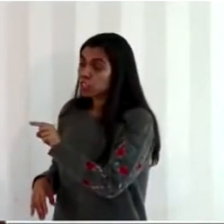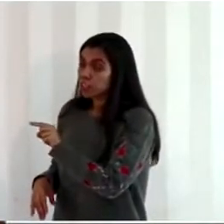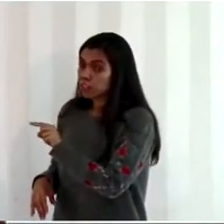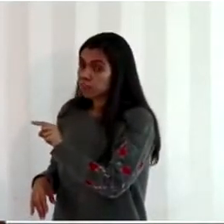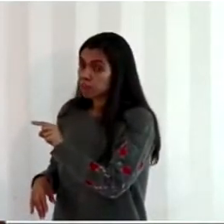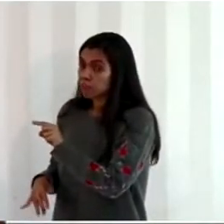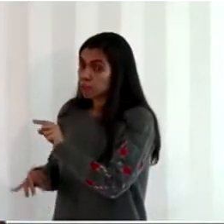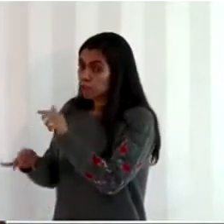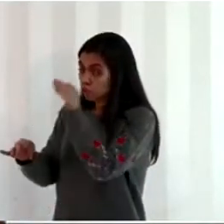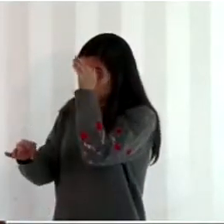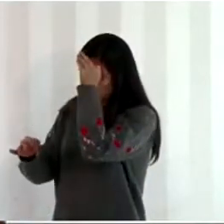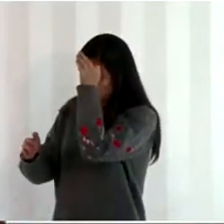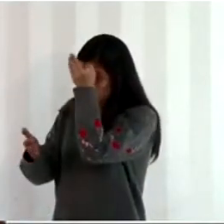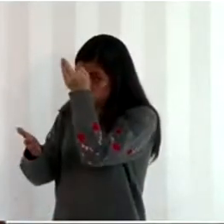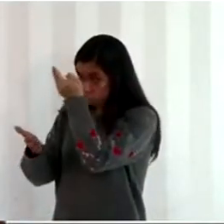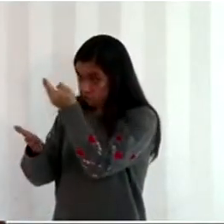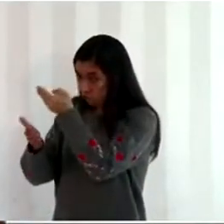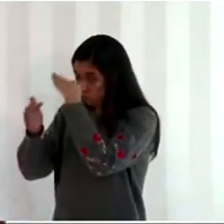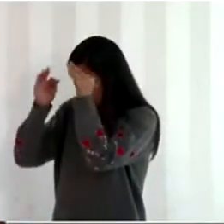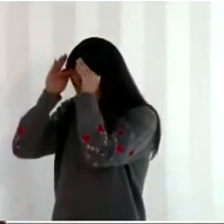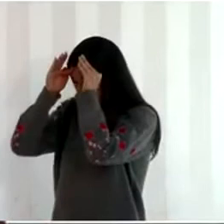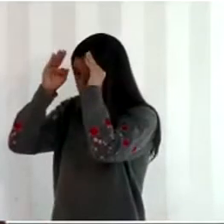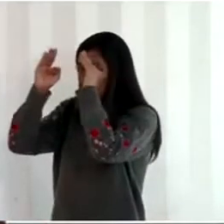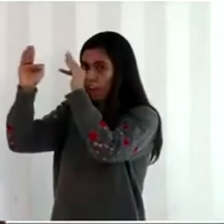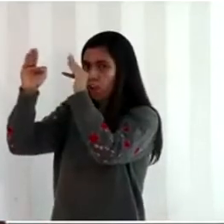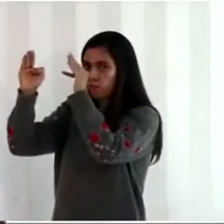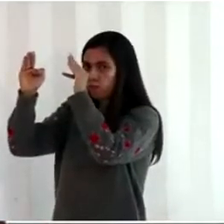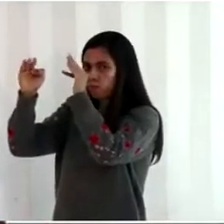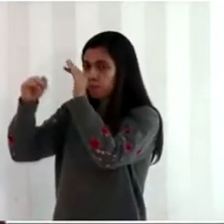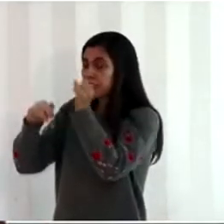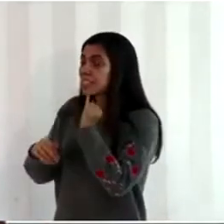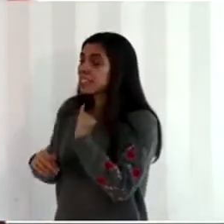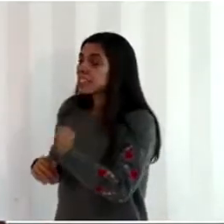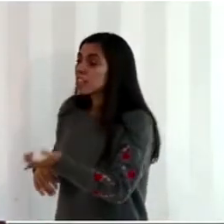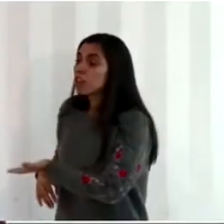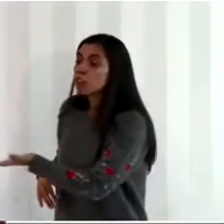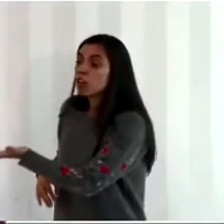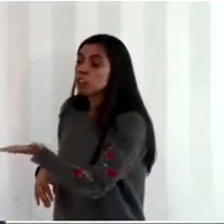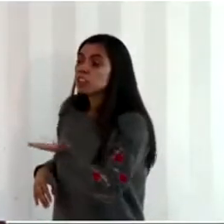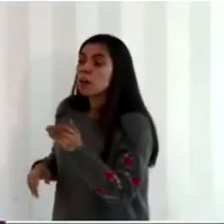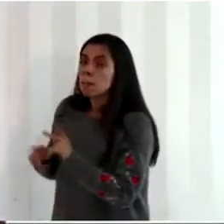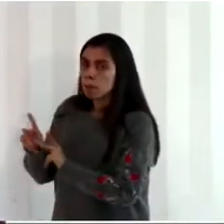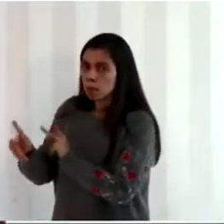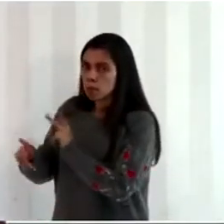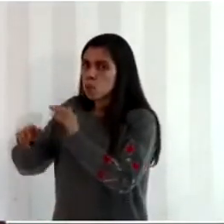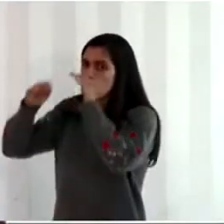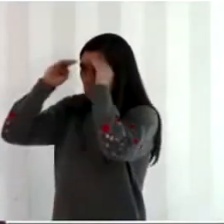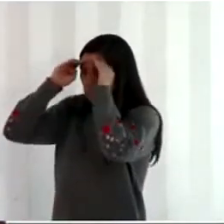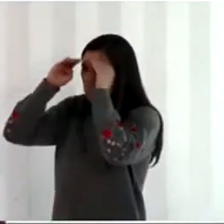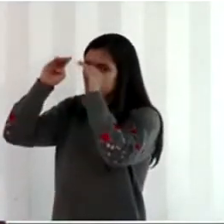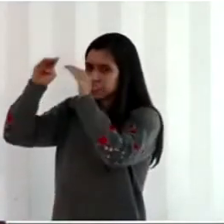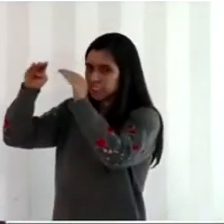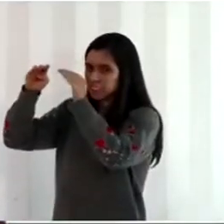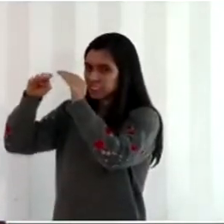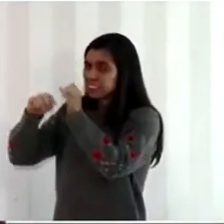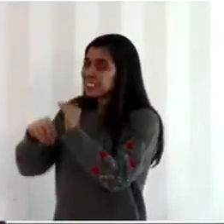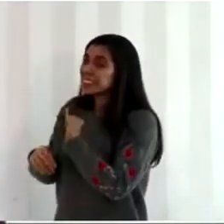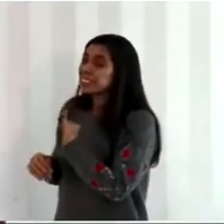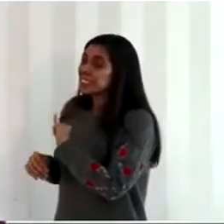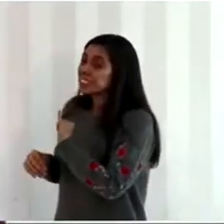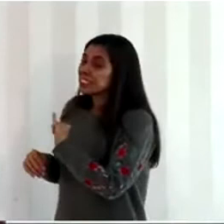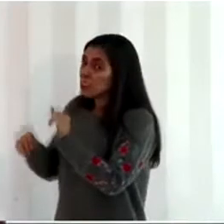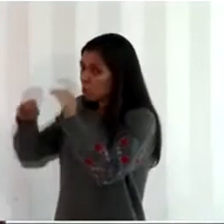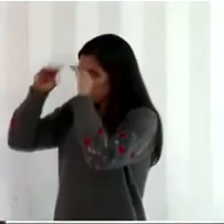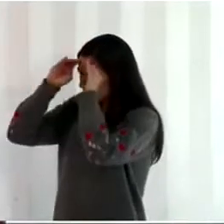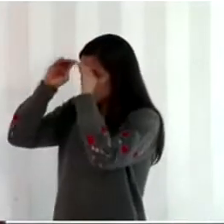sua oração. Porque lá em Isaías capítulo 1, o reverendo Robert leu, Deus dizendo assim, não adianta orar, eu não vou te ouvir.